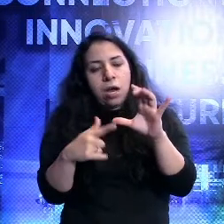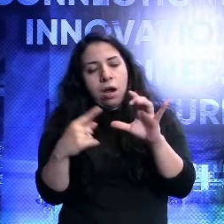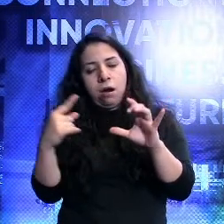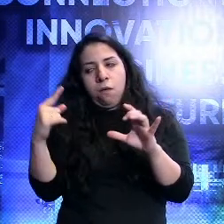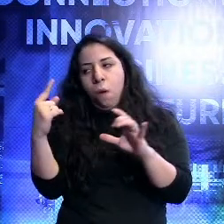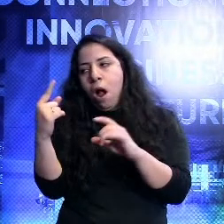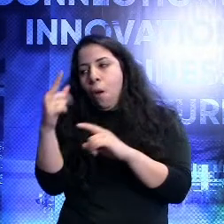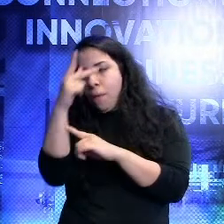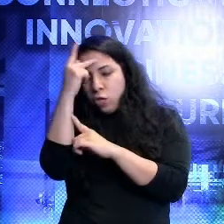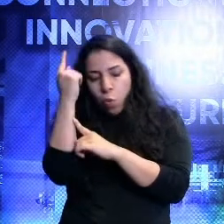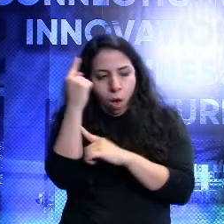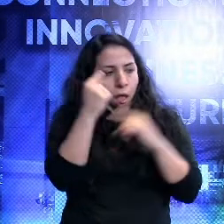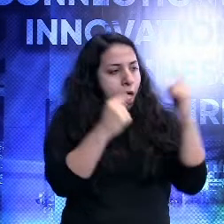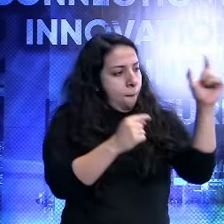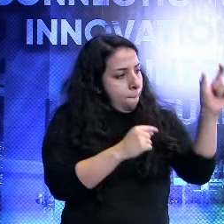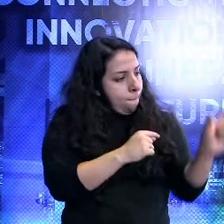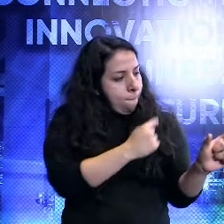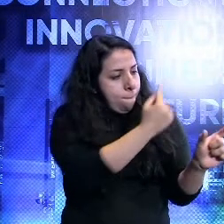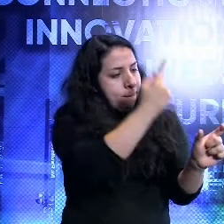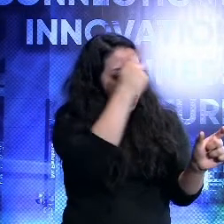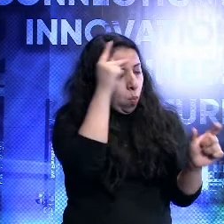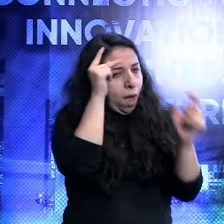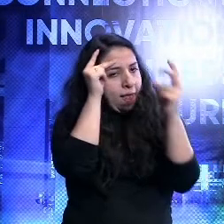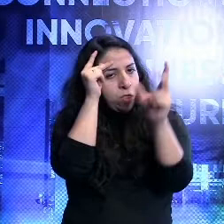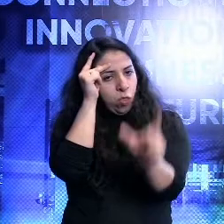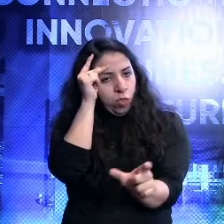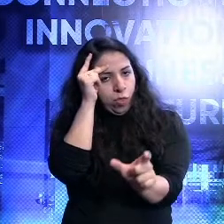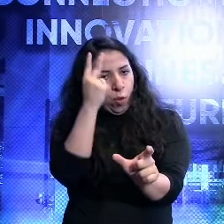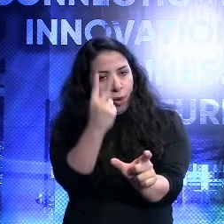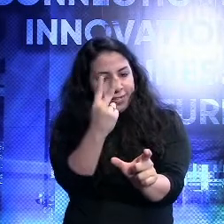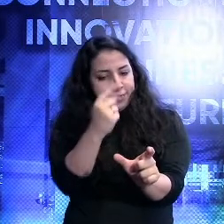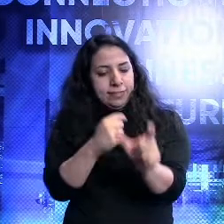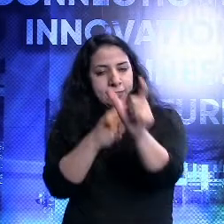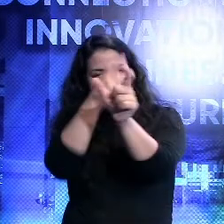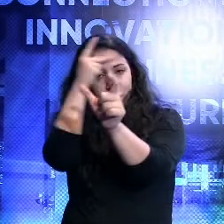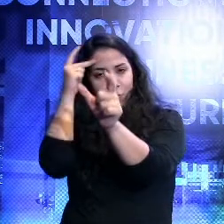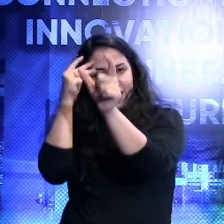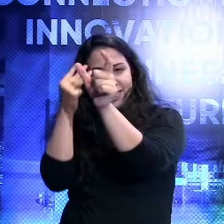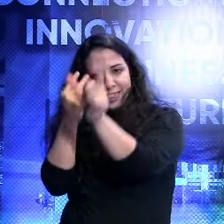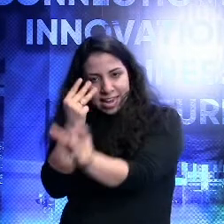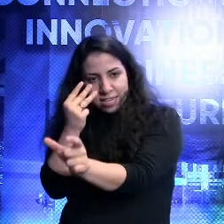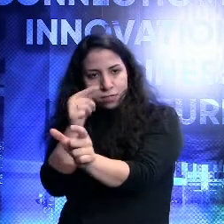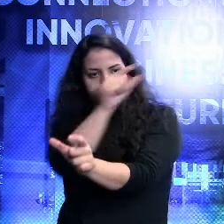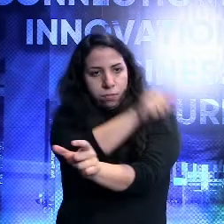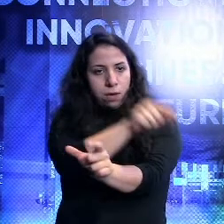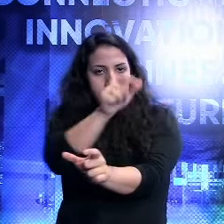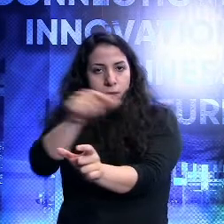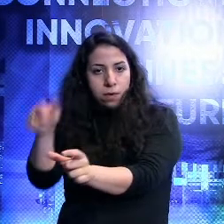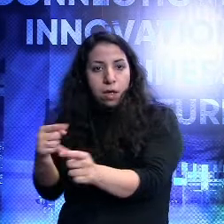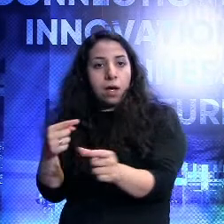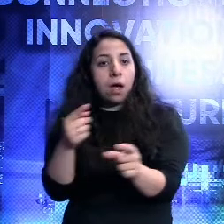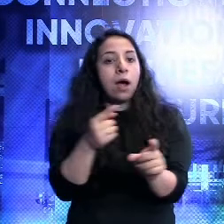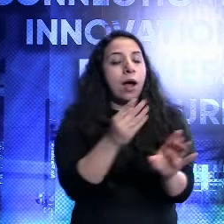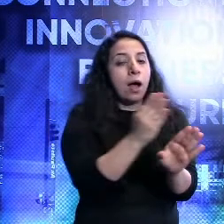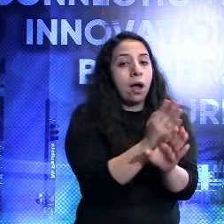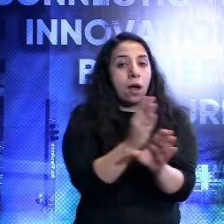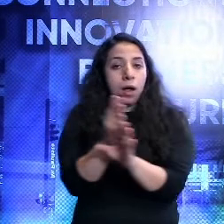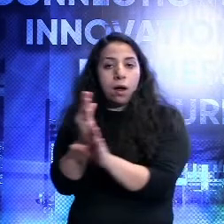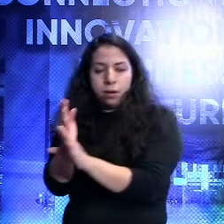e N personas de acordo com as necessidades do seu negócio. Beleza? Até aqui está tudo bem?